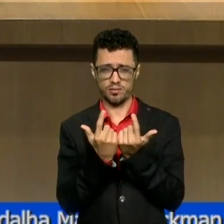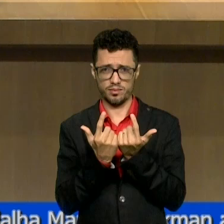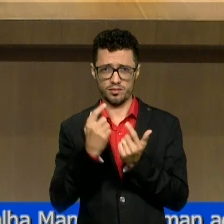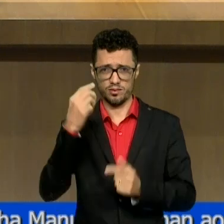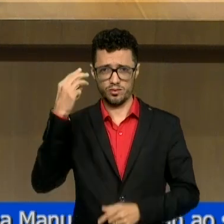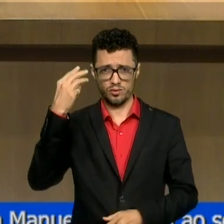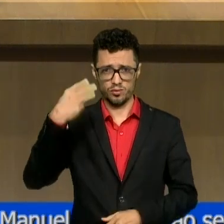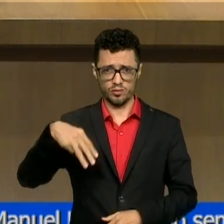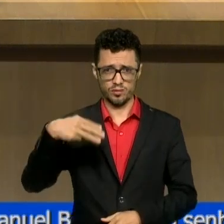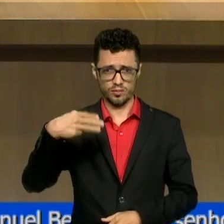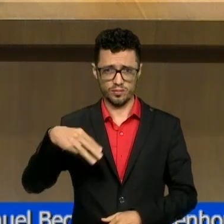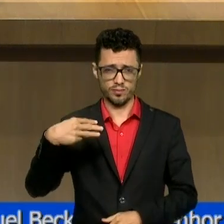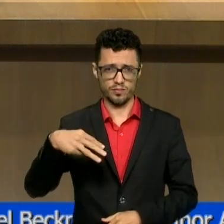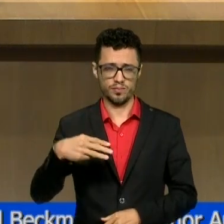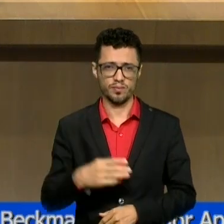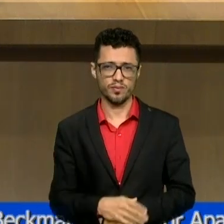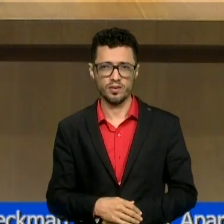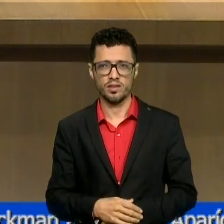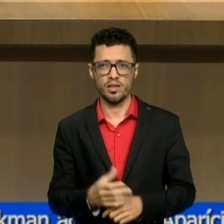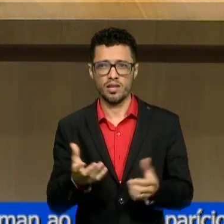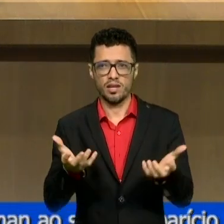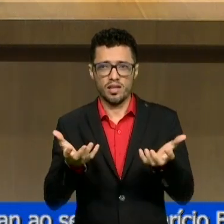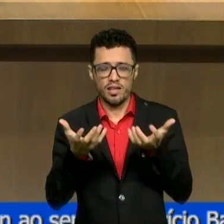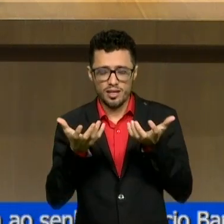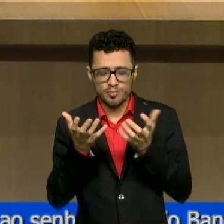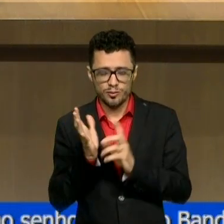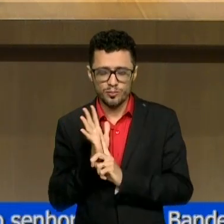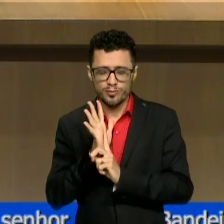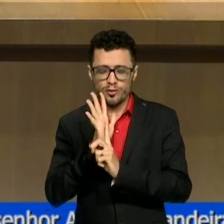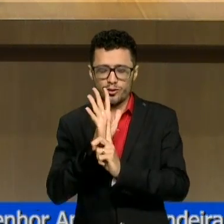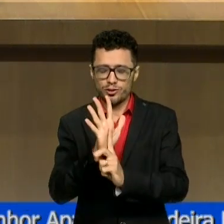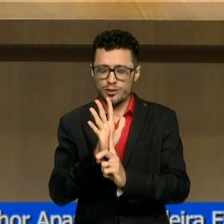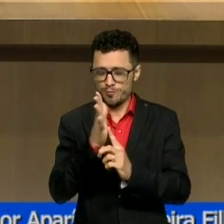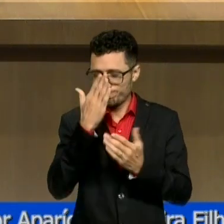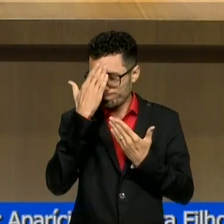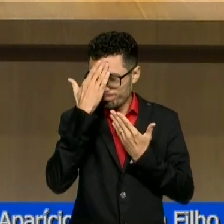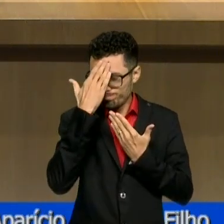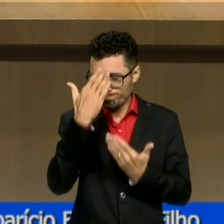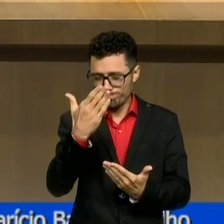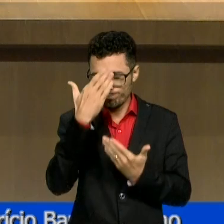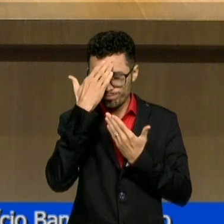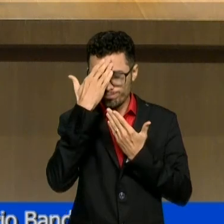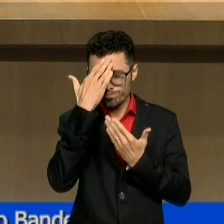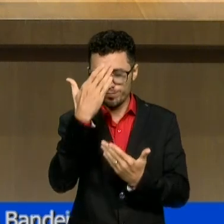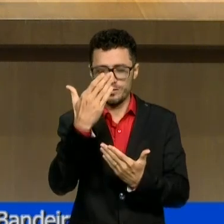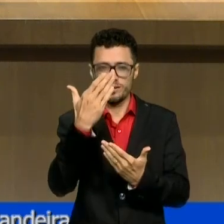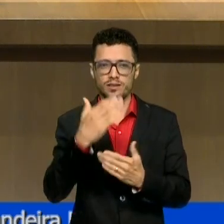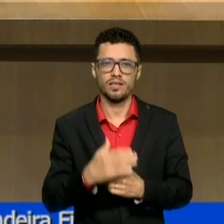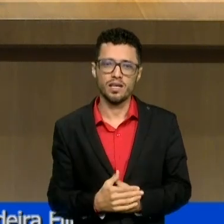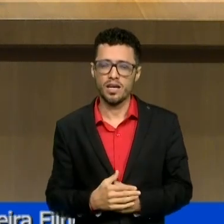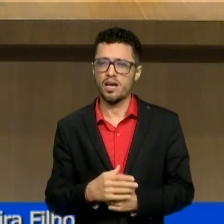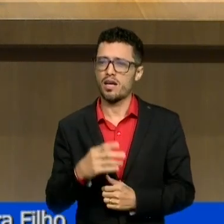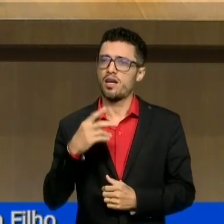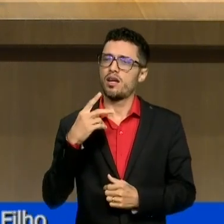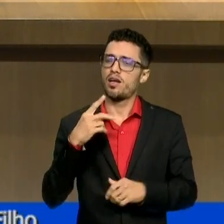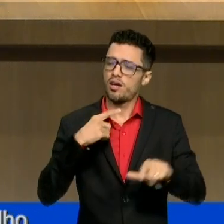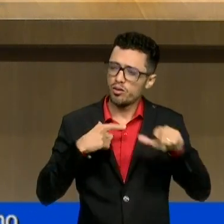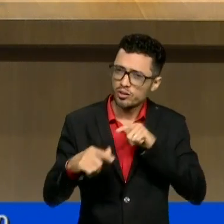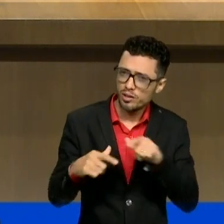Maranhão, quero expressar a nossa profunda gratidão por seu trabalho,